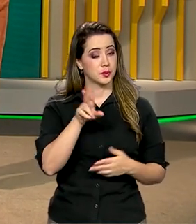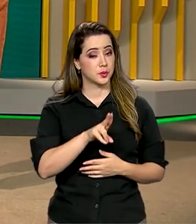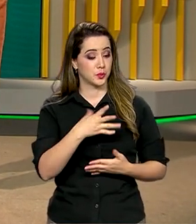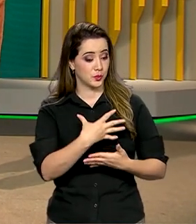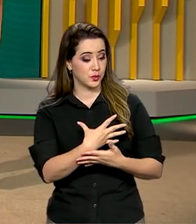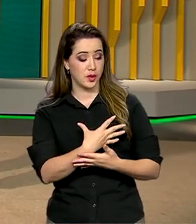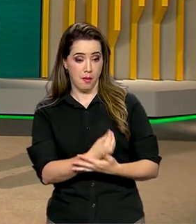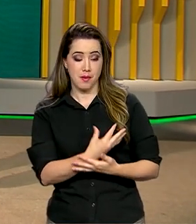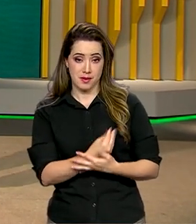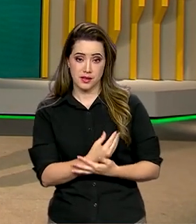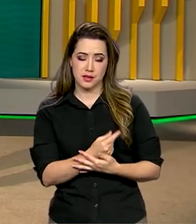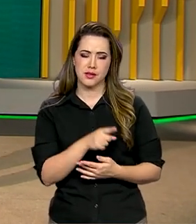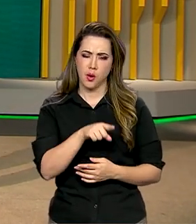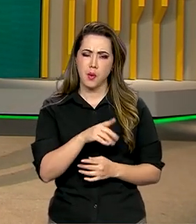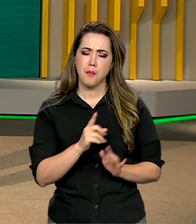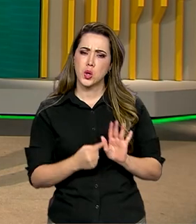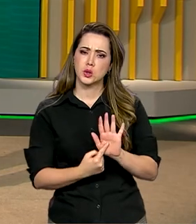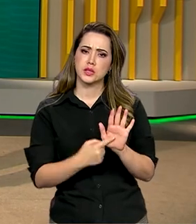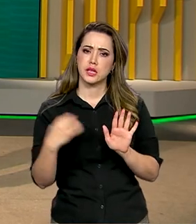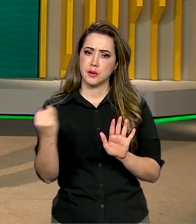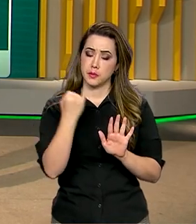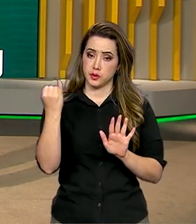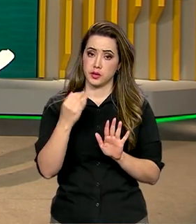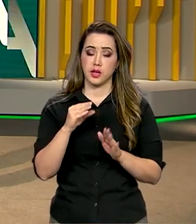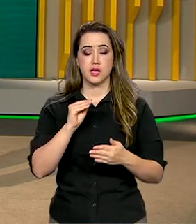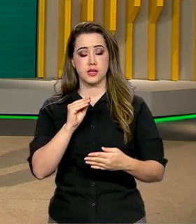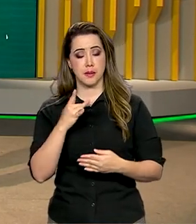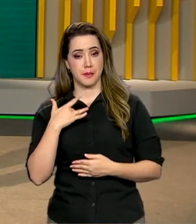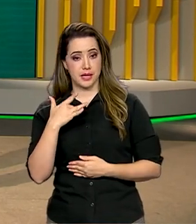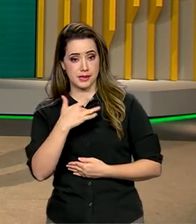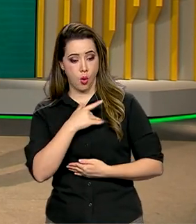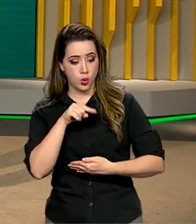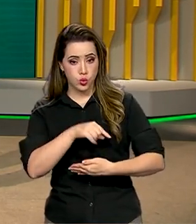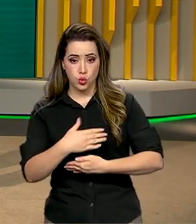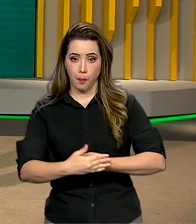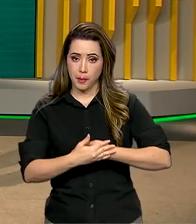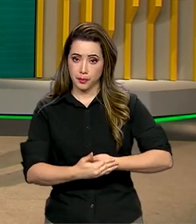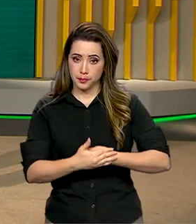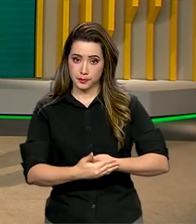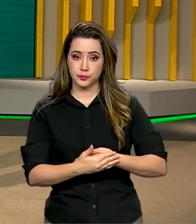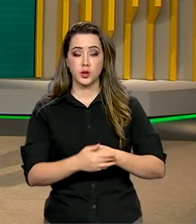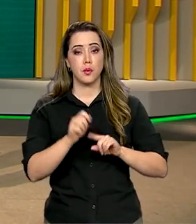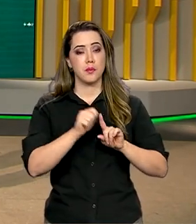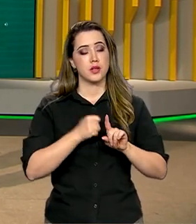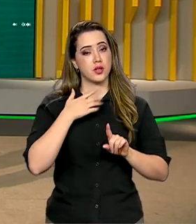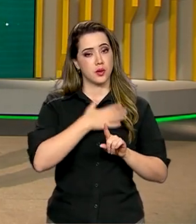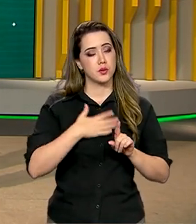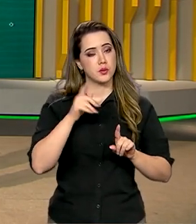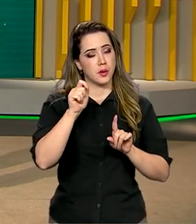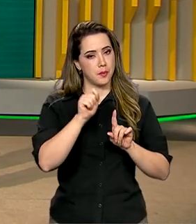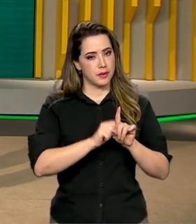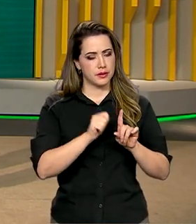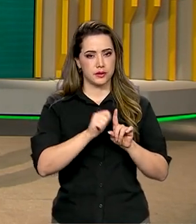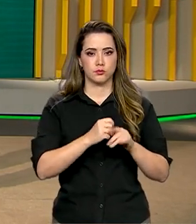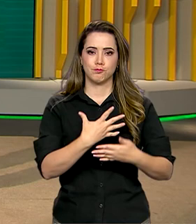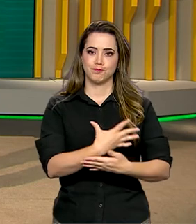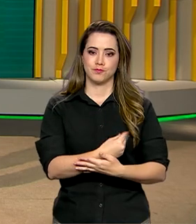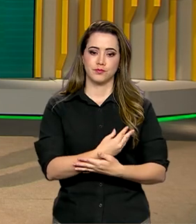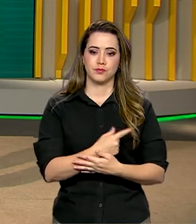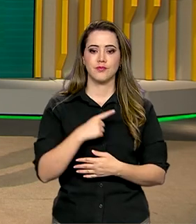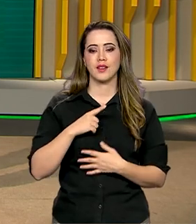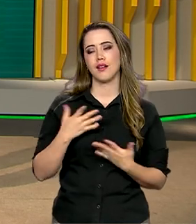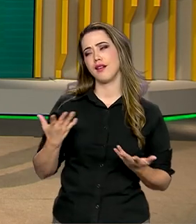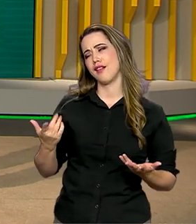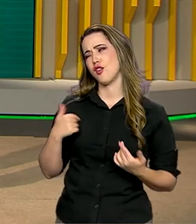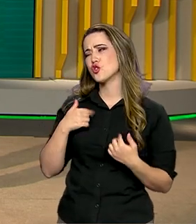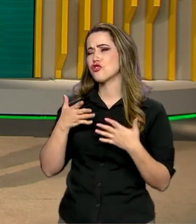e reforçar a sua importância para a saúde do bebê, agosto foi definido como o mês do aleitamento materno. É, Roberto, eu tive a alegria